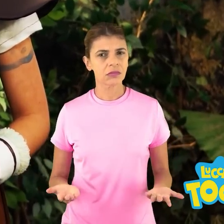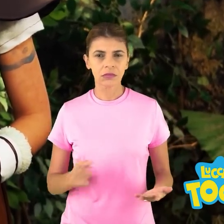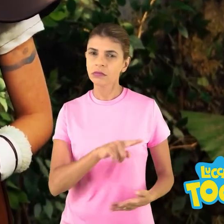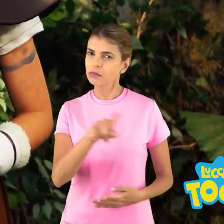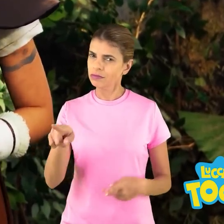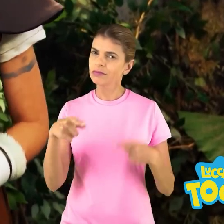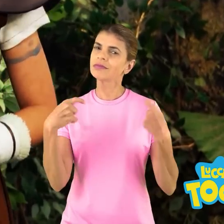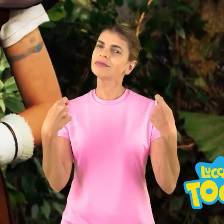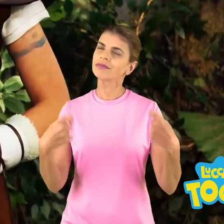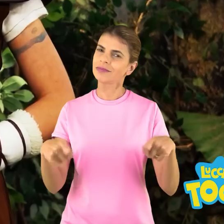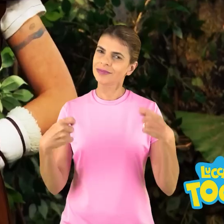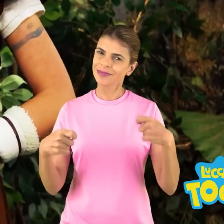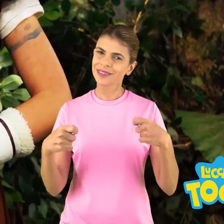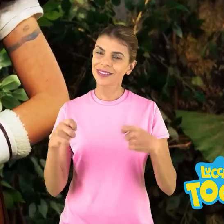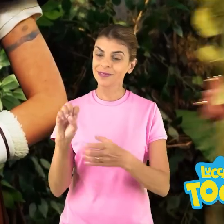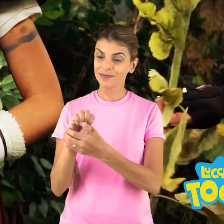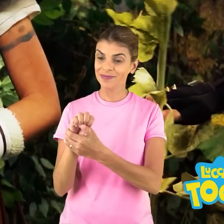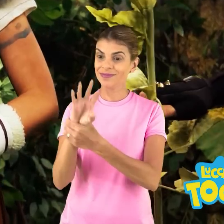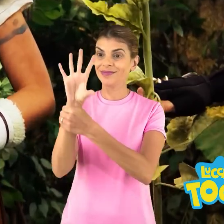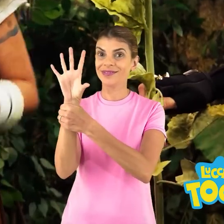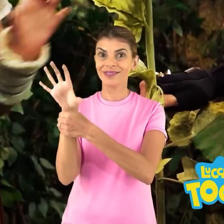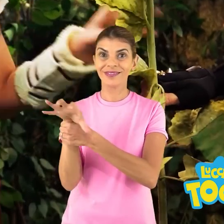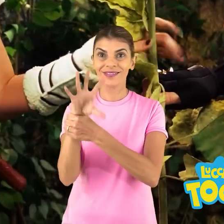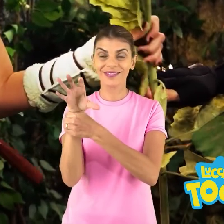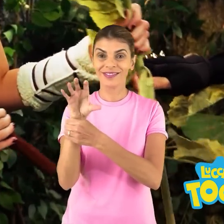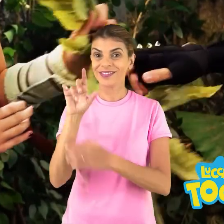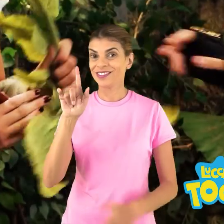Vocês precisam de girassol na vida de vocês.